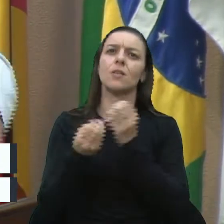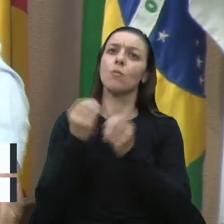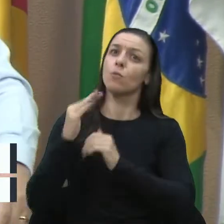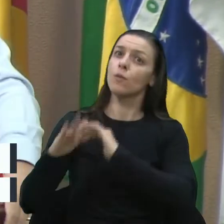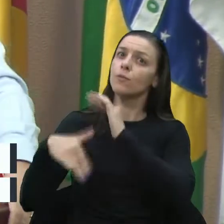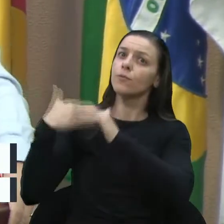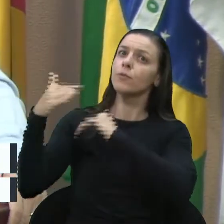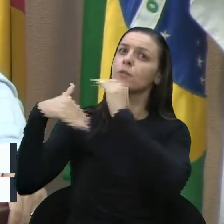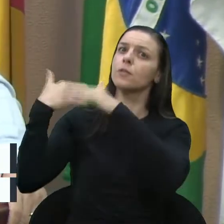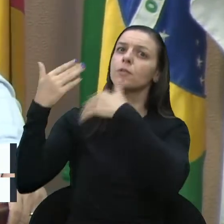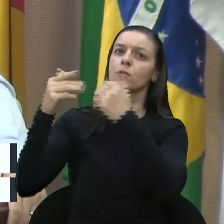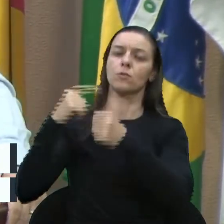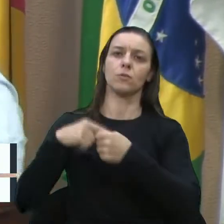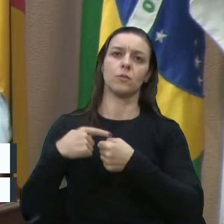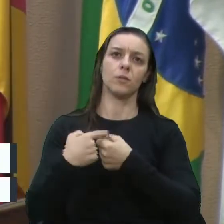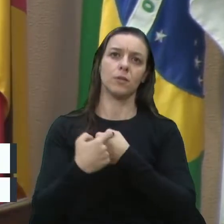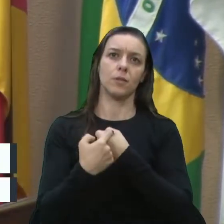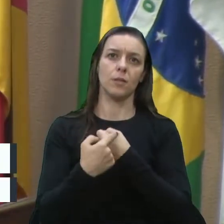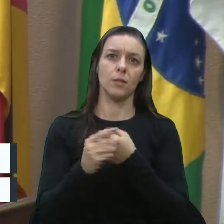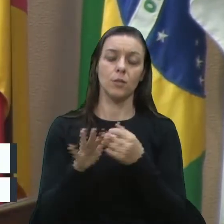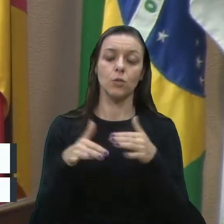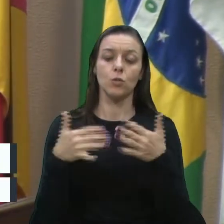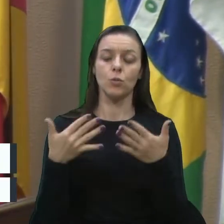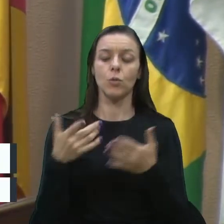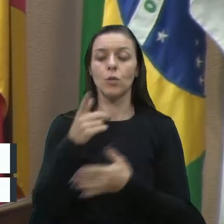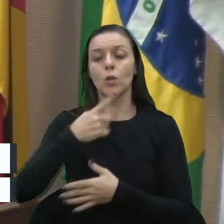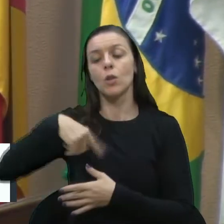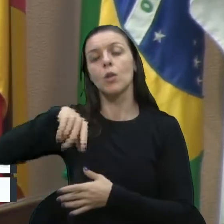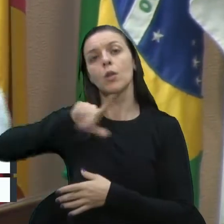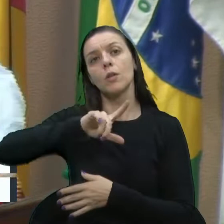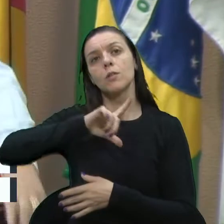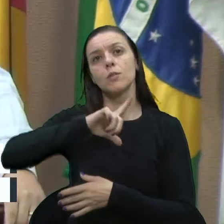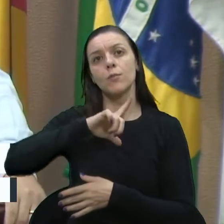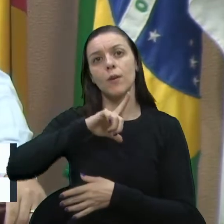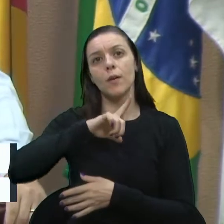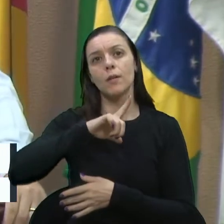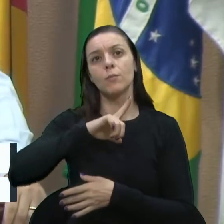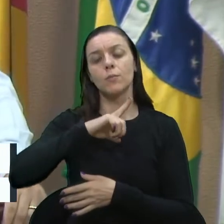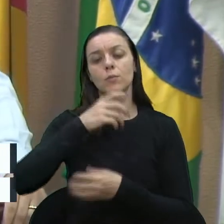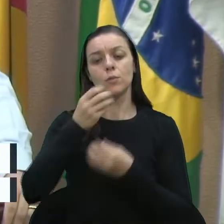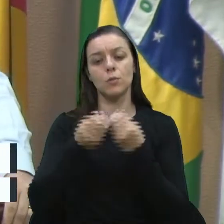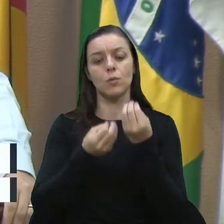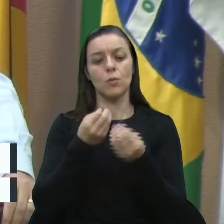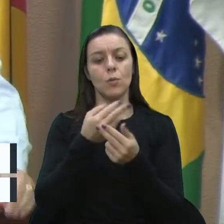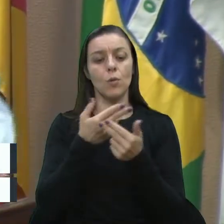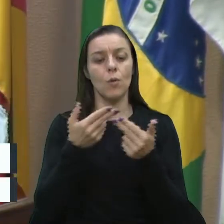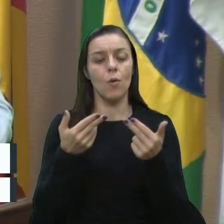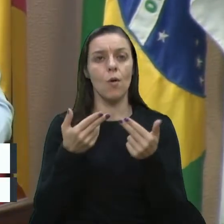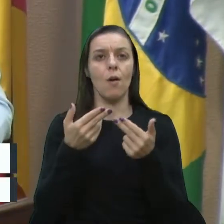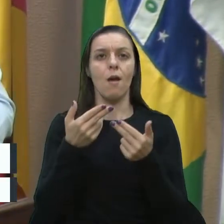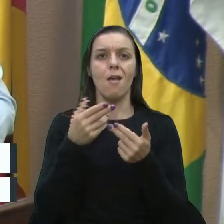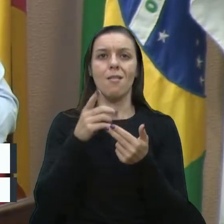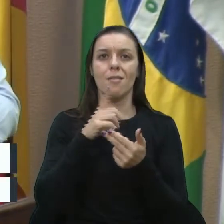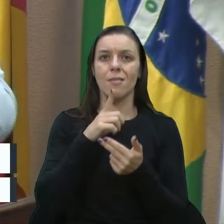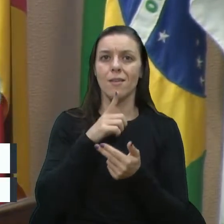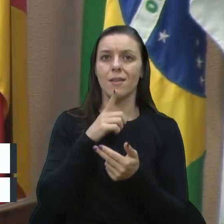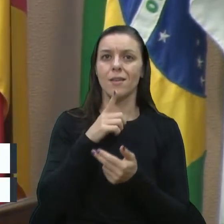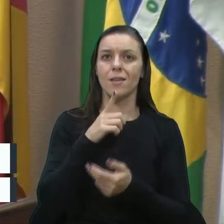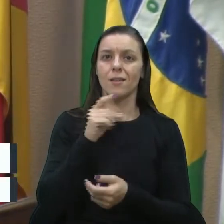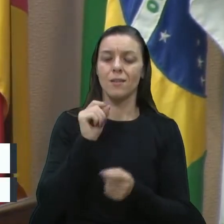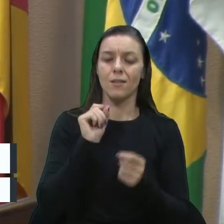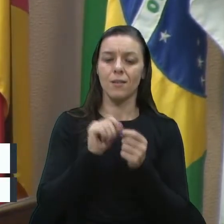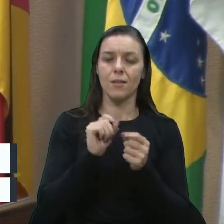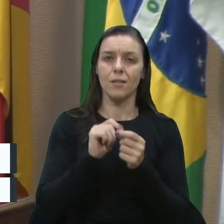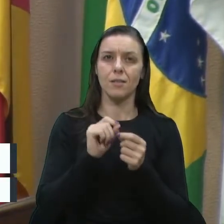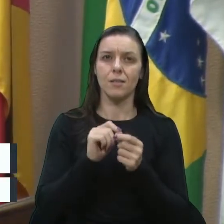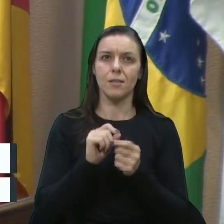e no crescimento da cidade, que quando nós tivermos situações como essa, a gente possa fazer